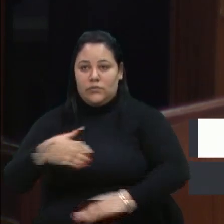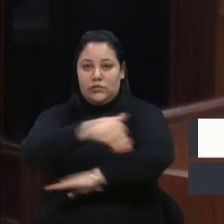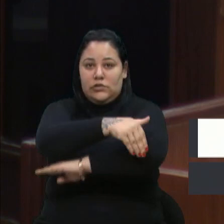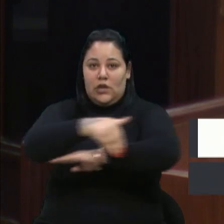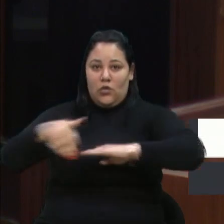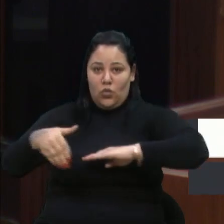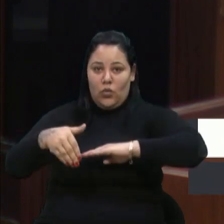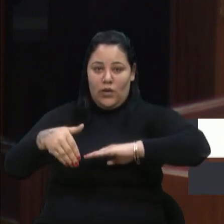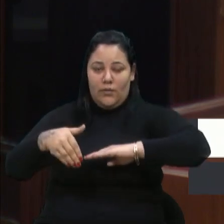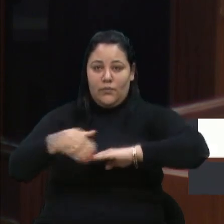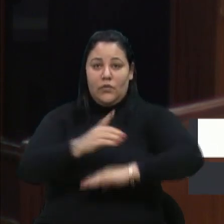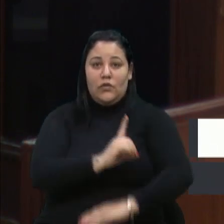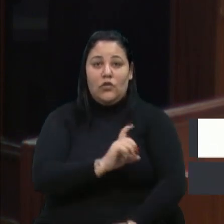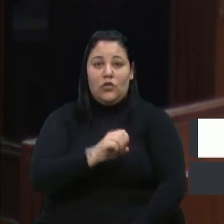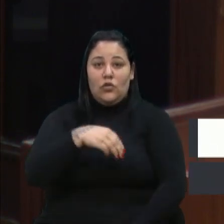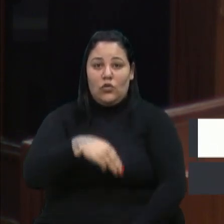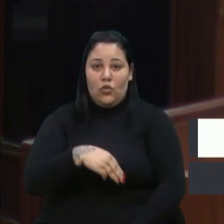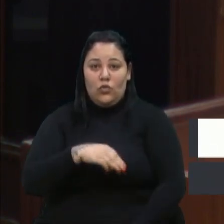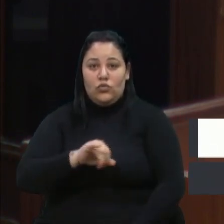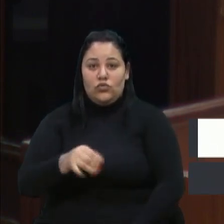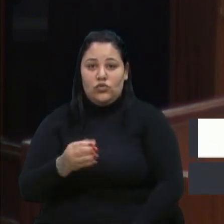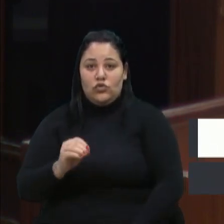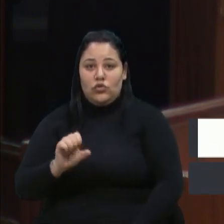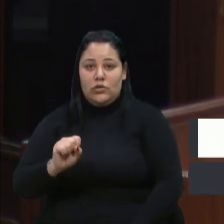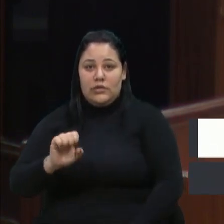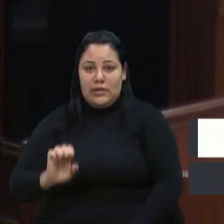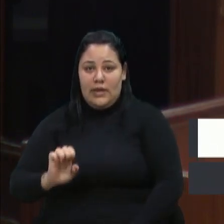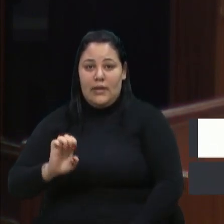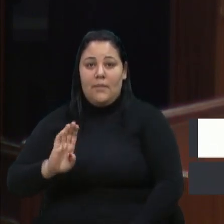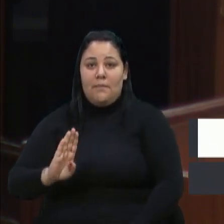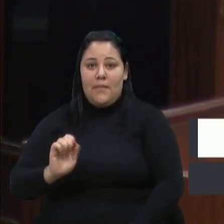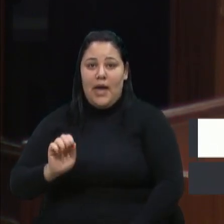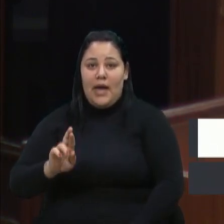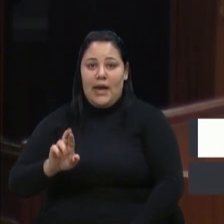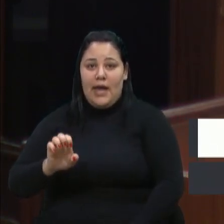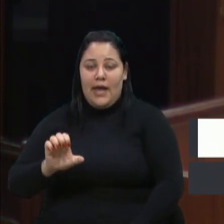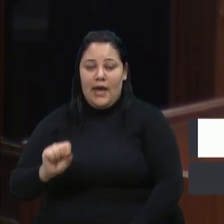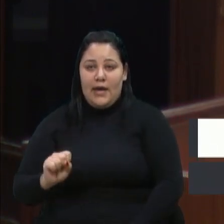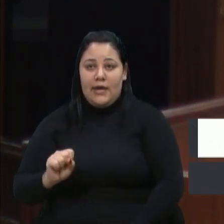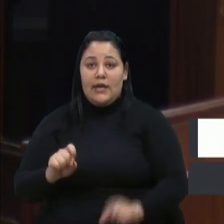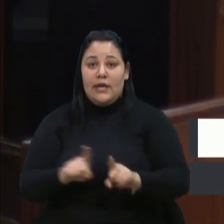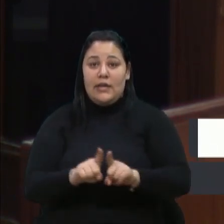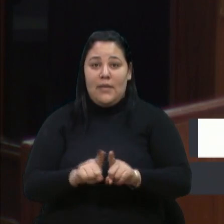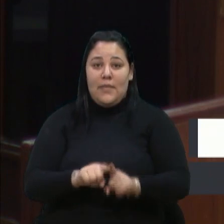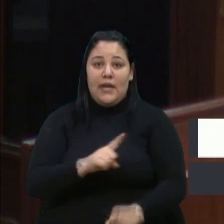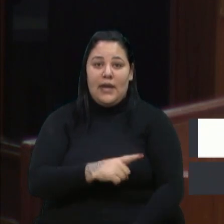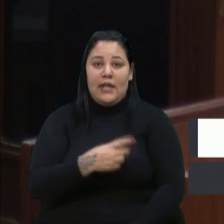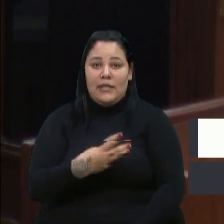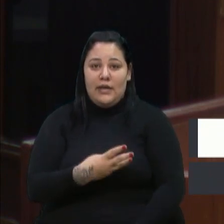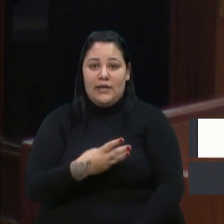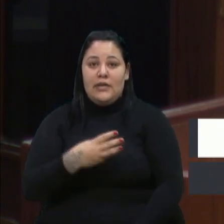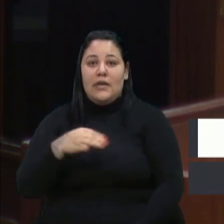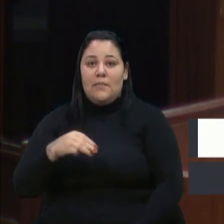Maio. Neste espaço, nós teremos até